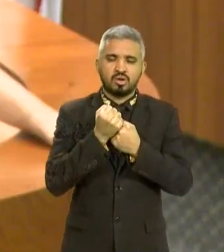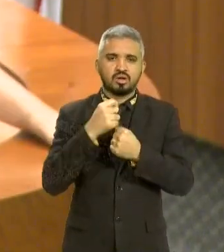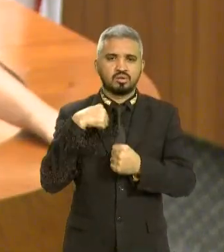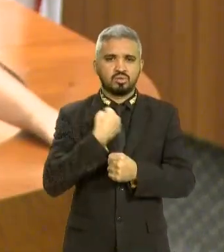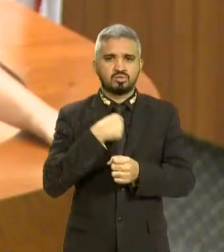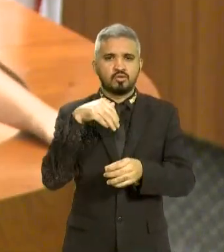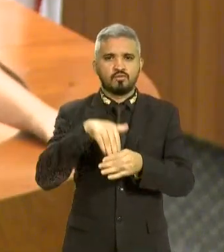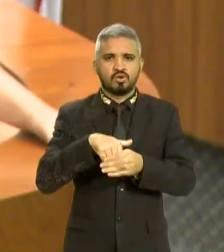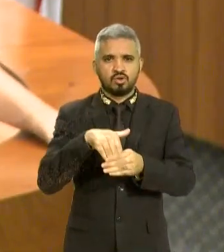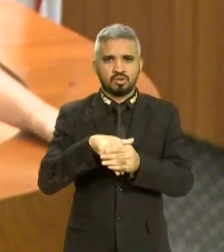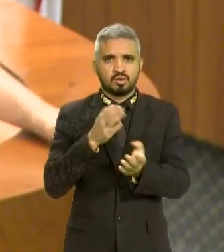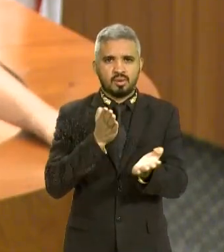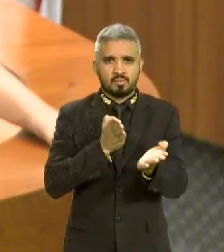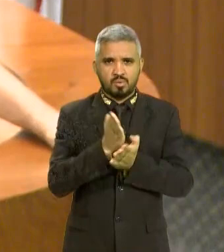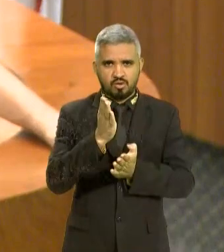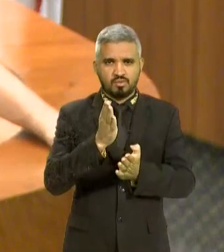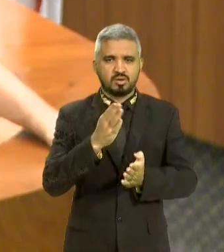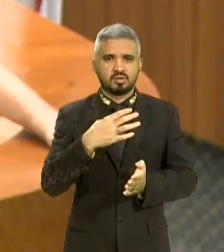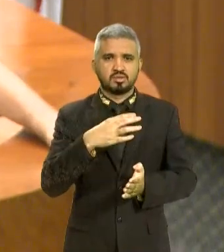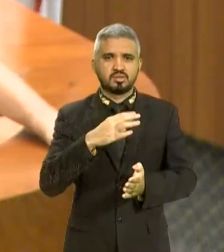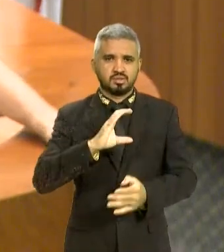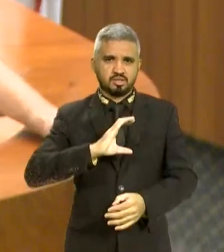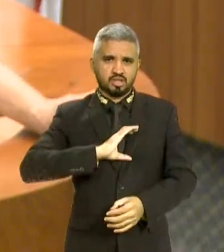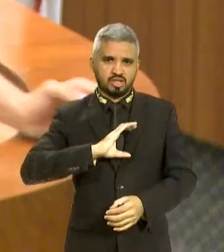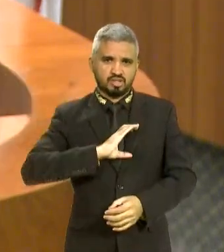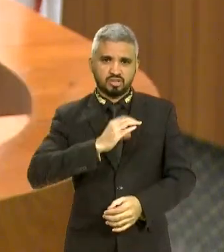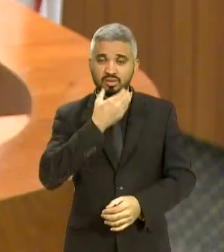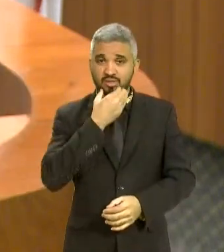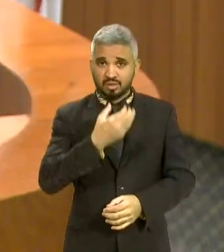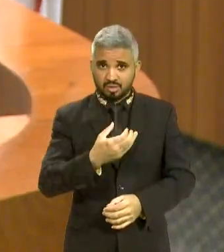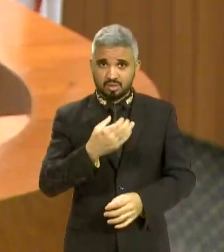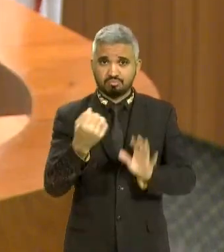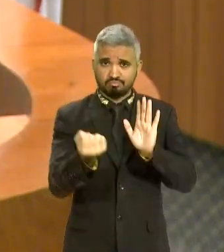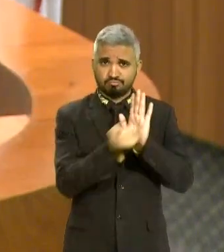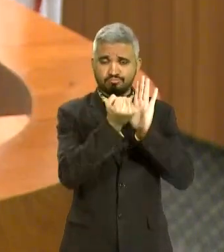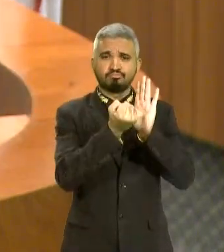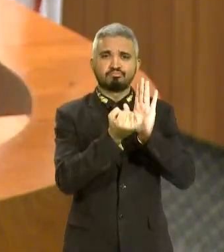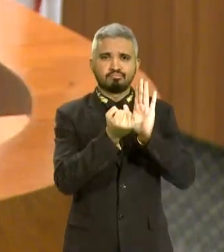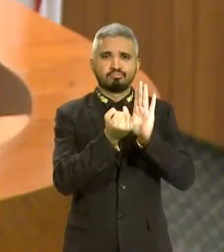cidade de Caxias patrimônio cultural e material do nosso estado do Maranhão. Muito obrigada. Obrigada.